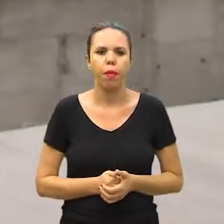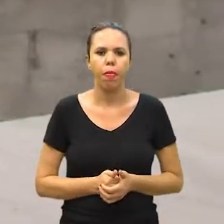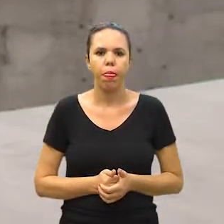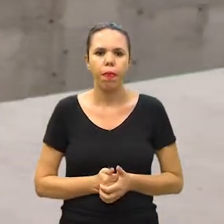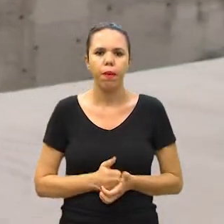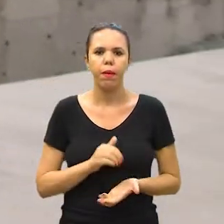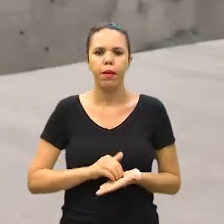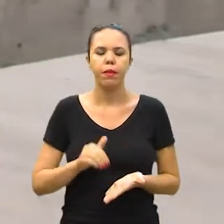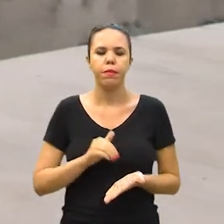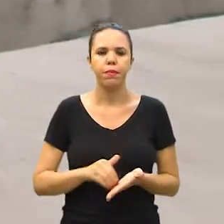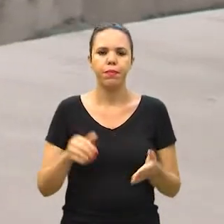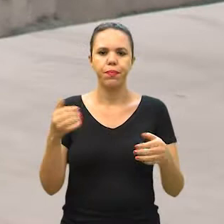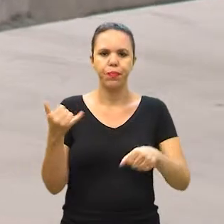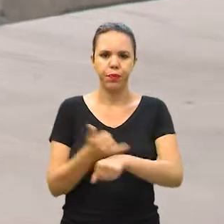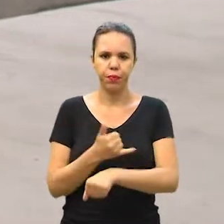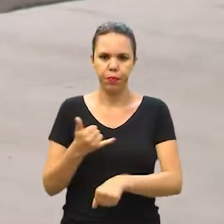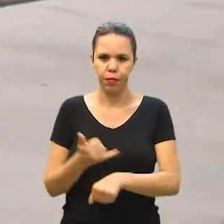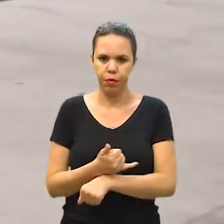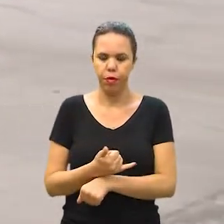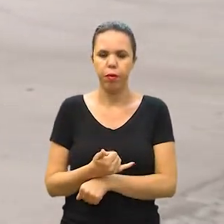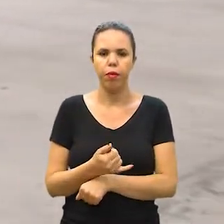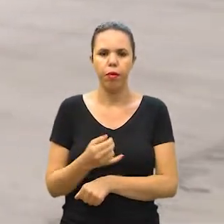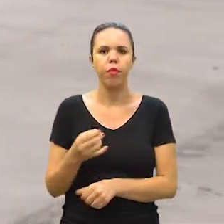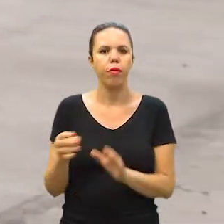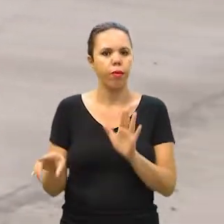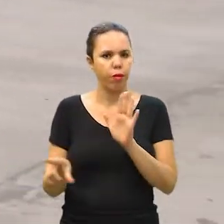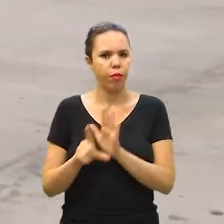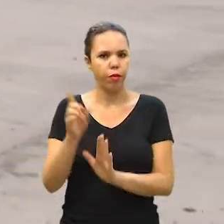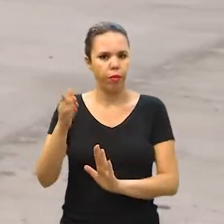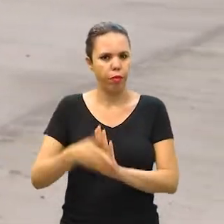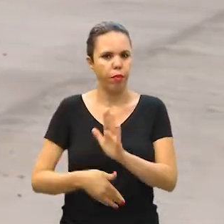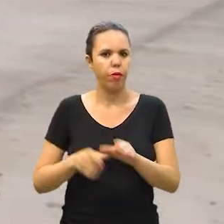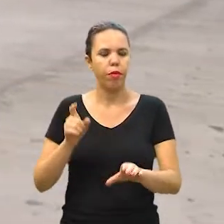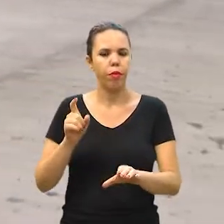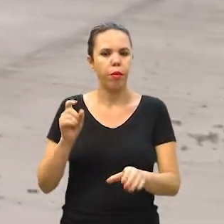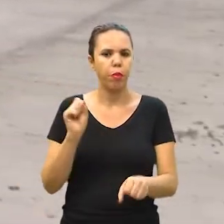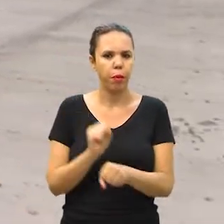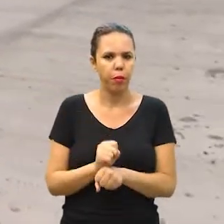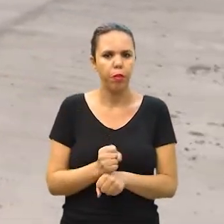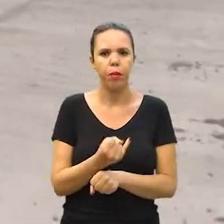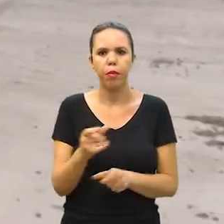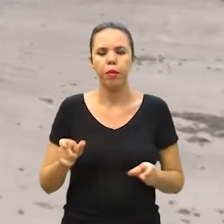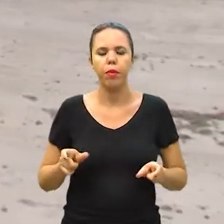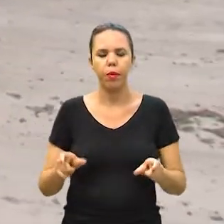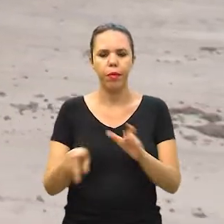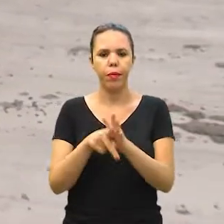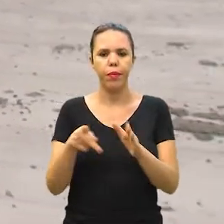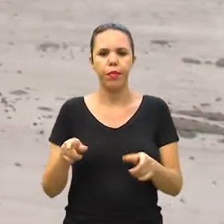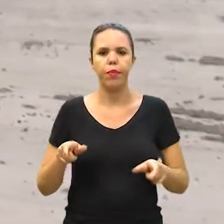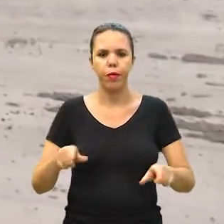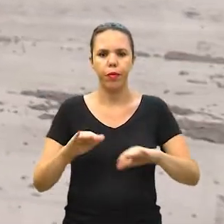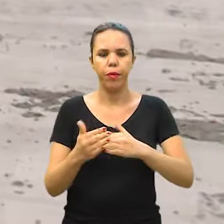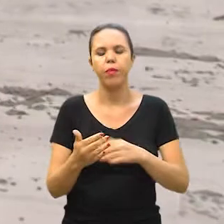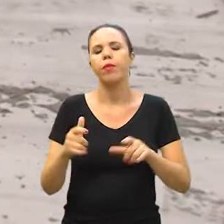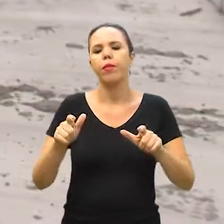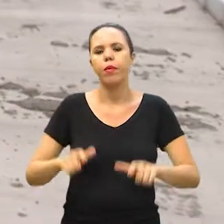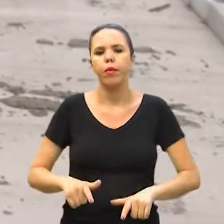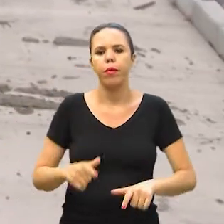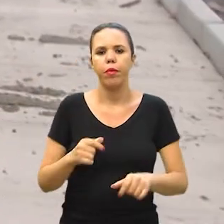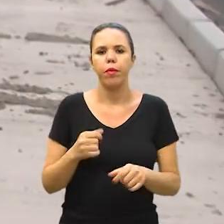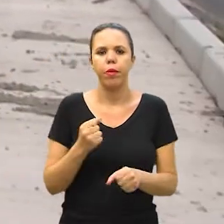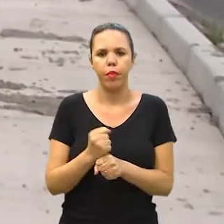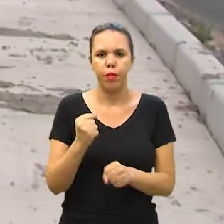sistema. A Secretaria de Infraestrutura alegou pendências em vários trechos pertencentes ao lote 4